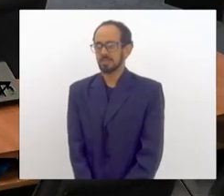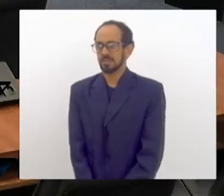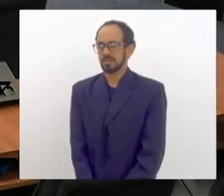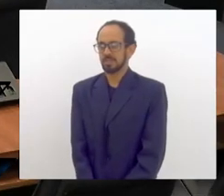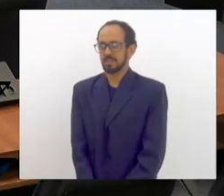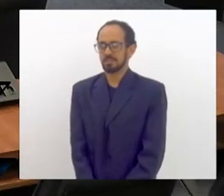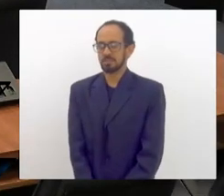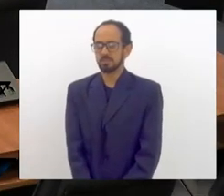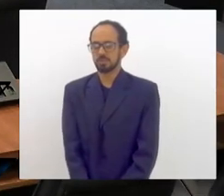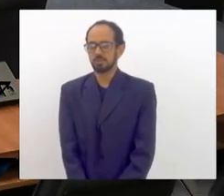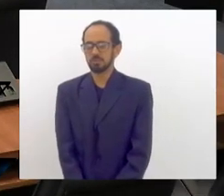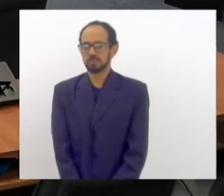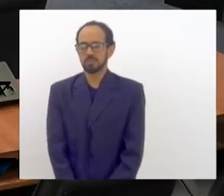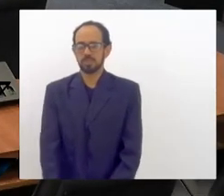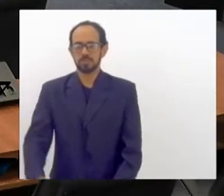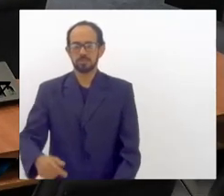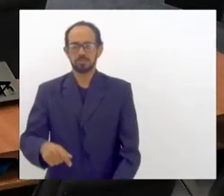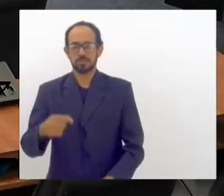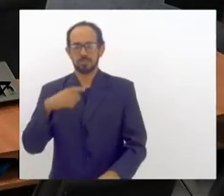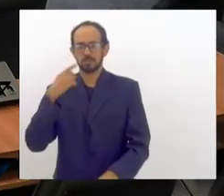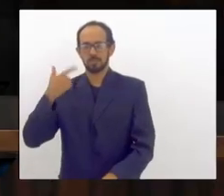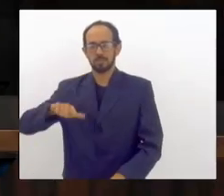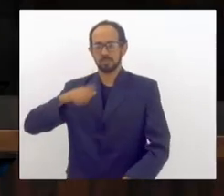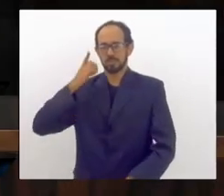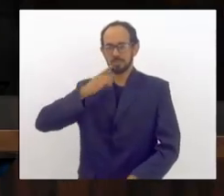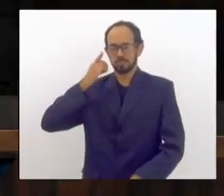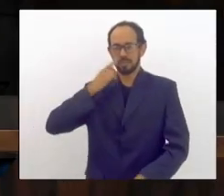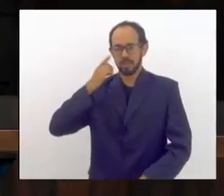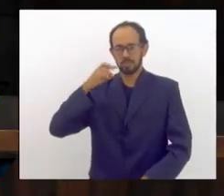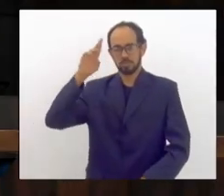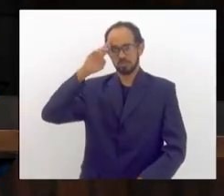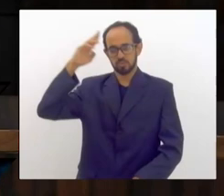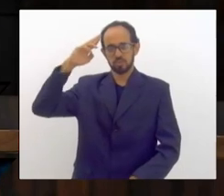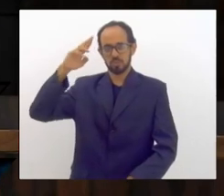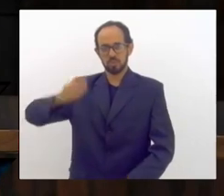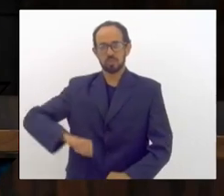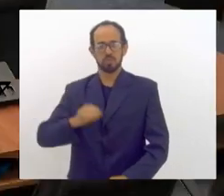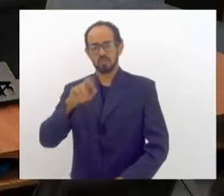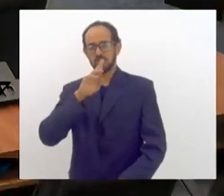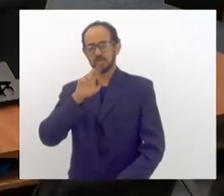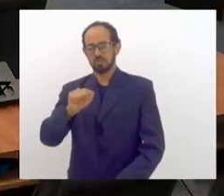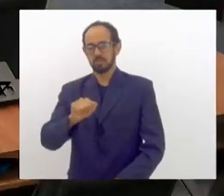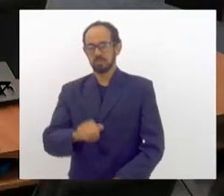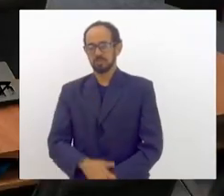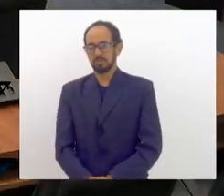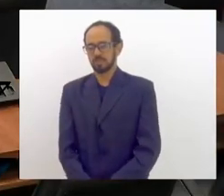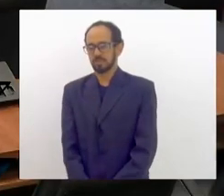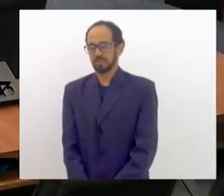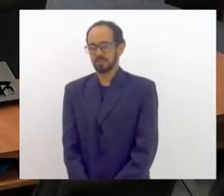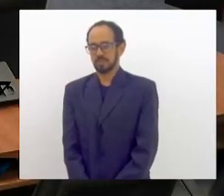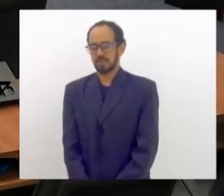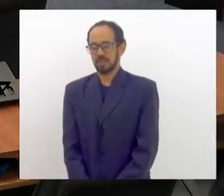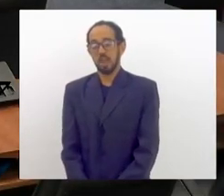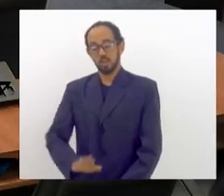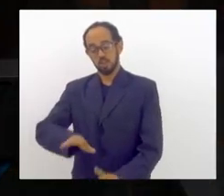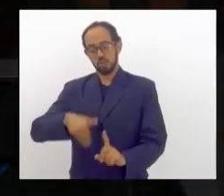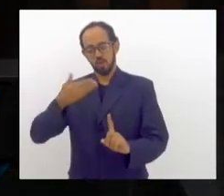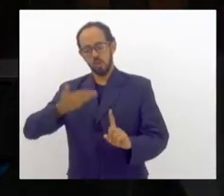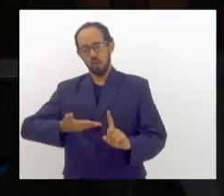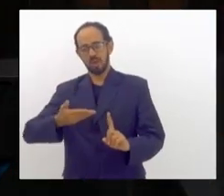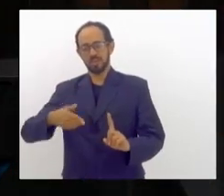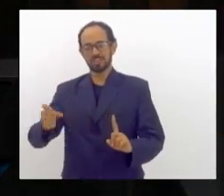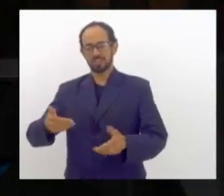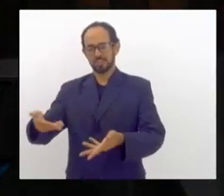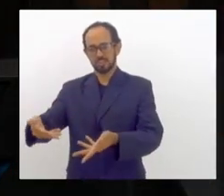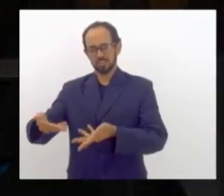Próximo deputado inscrito é o senhor Rodrigo Amorim. Meu irmão, que honra ser chamado para essa tribuna,